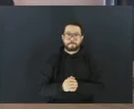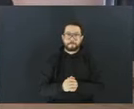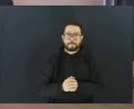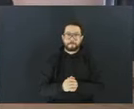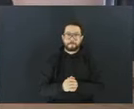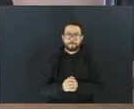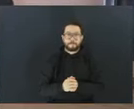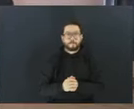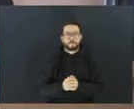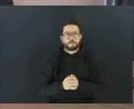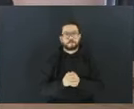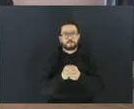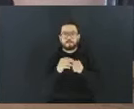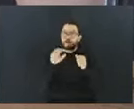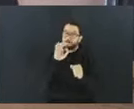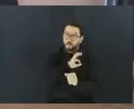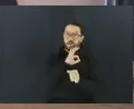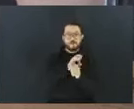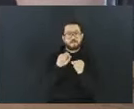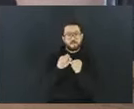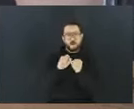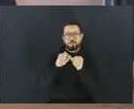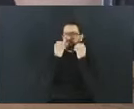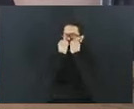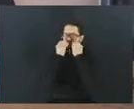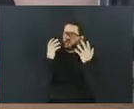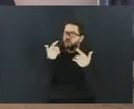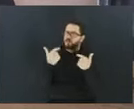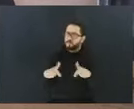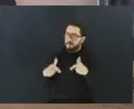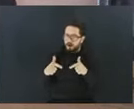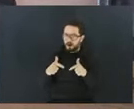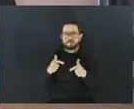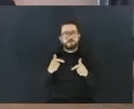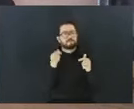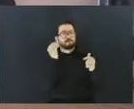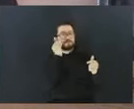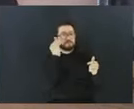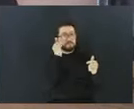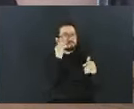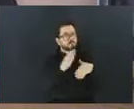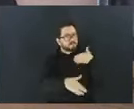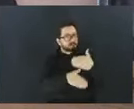a pergunta, para aproximar a população nesse sentido.